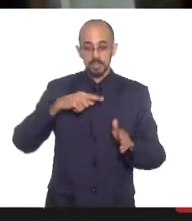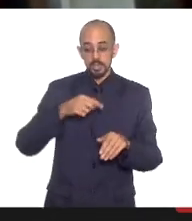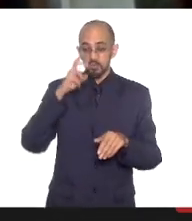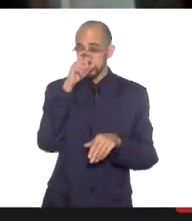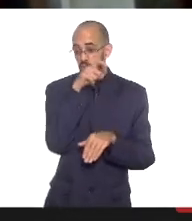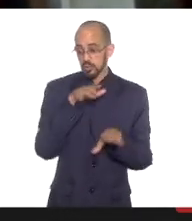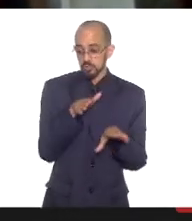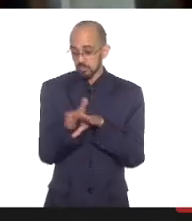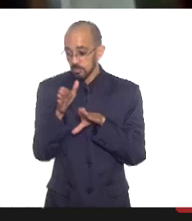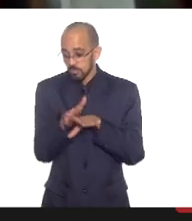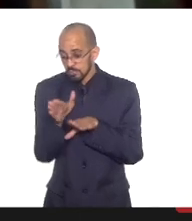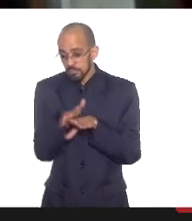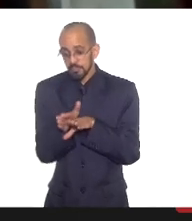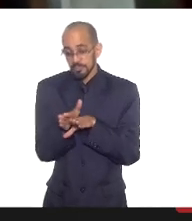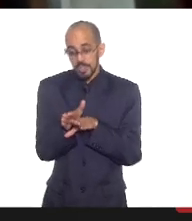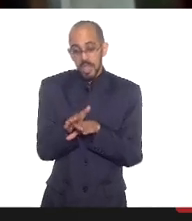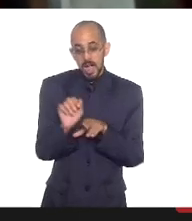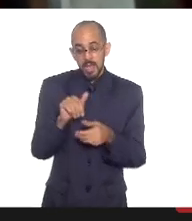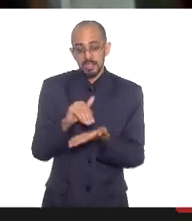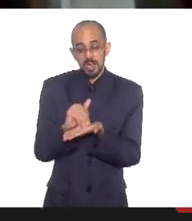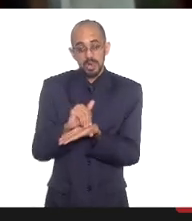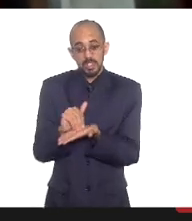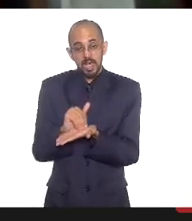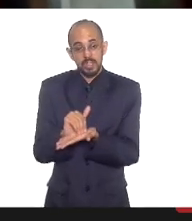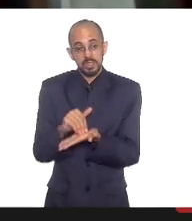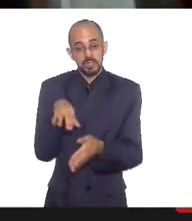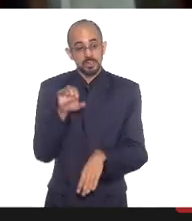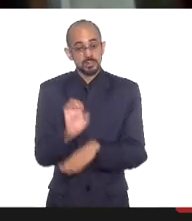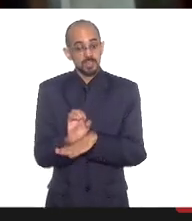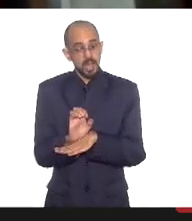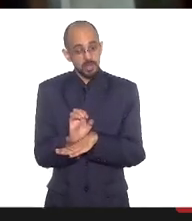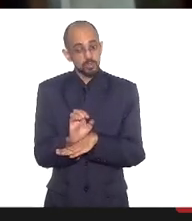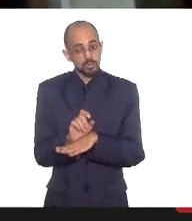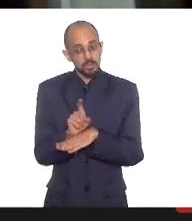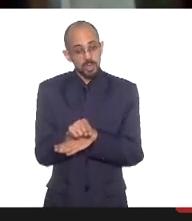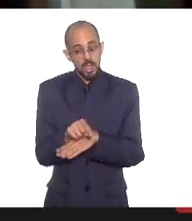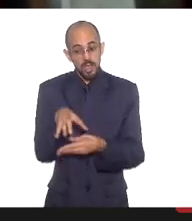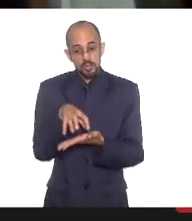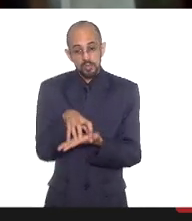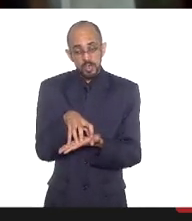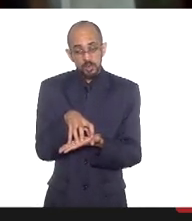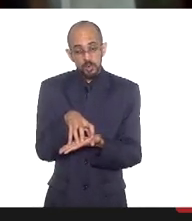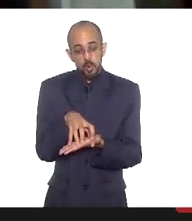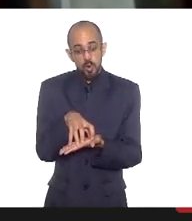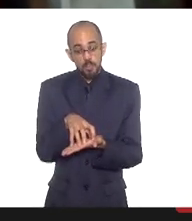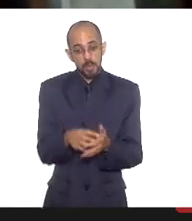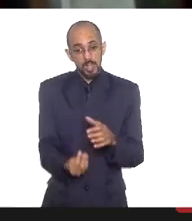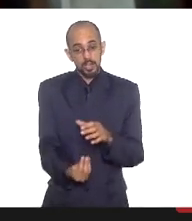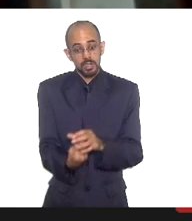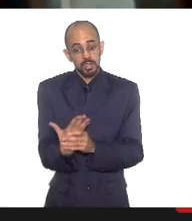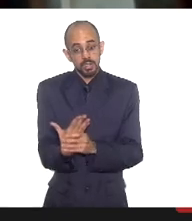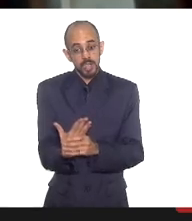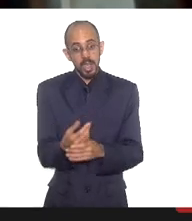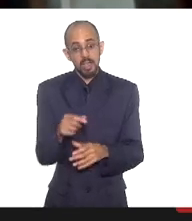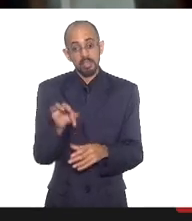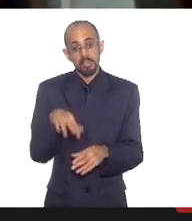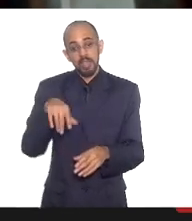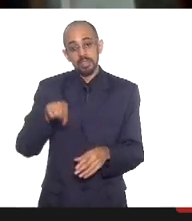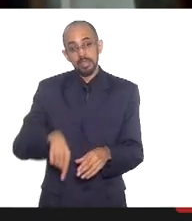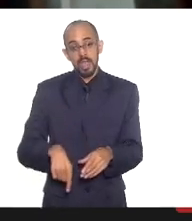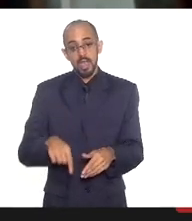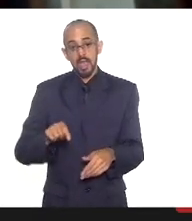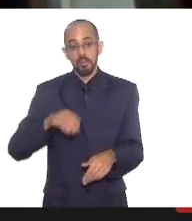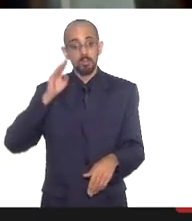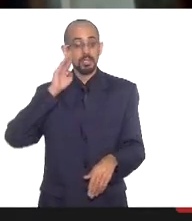seria necessário por causa da secretaria de estado de saúde e é assim o órgão competente para poder definir as prioridade o